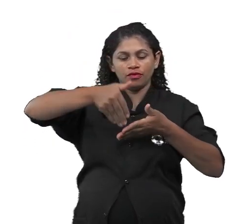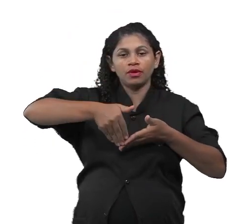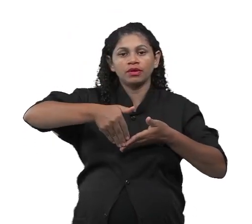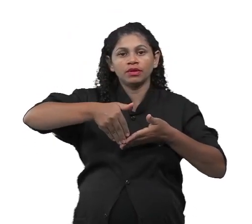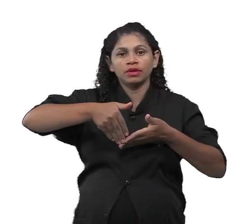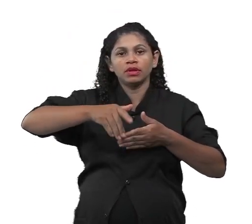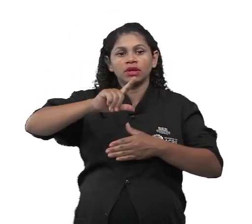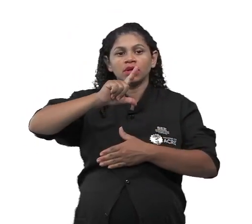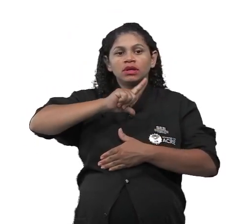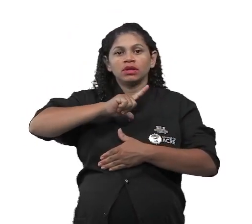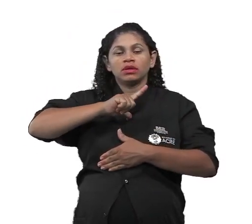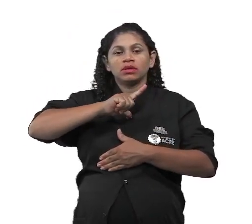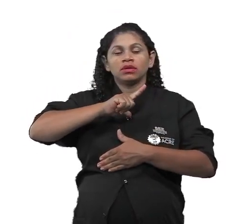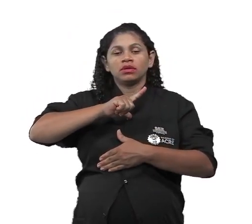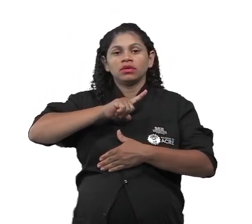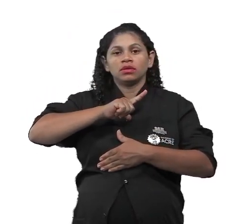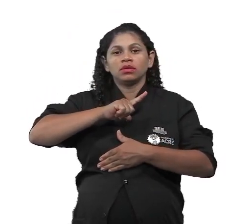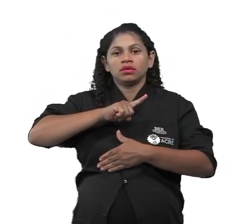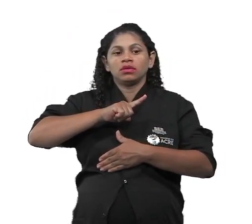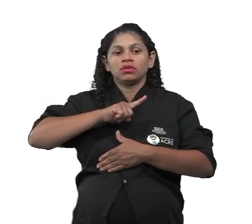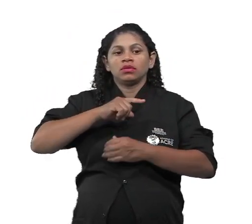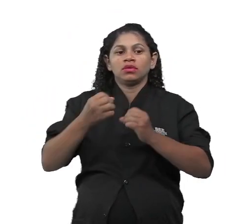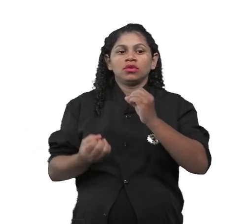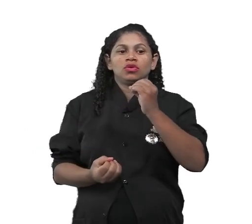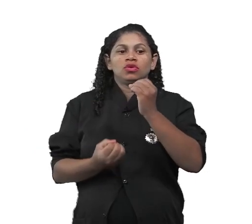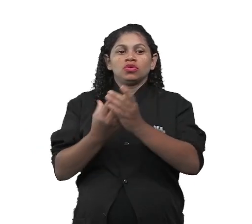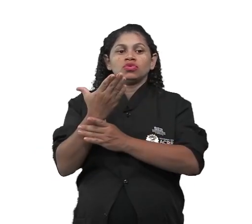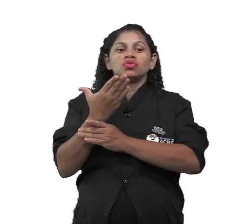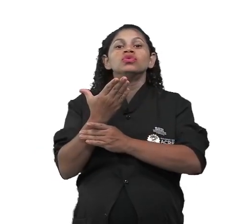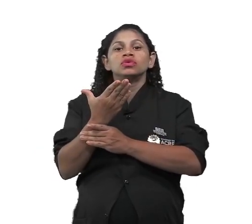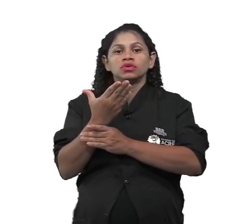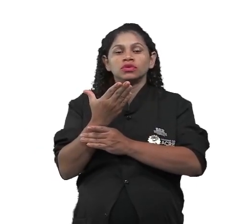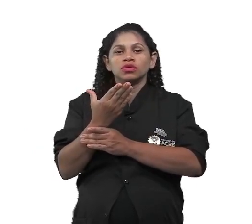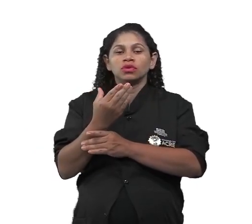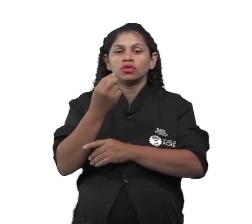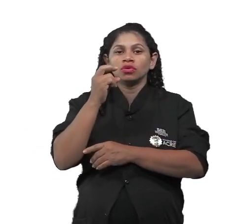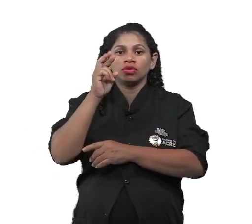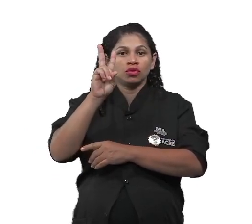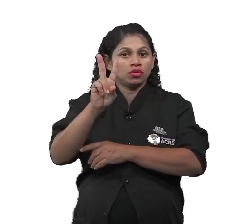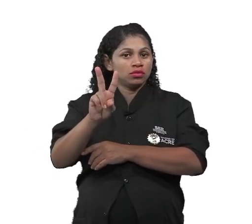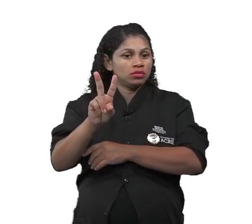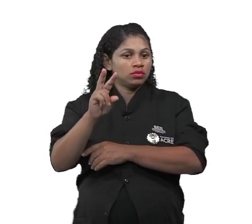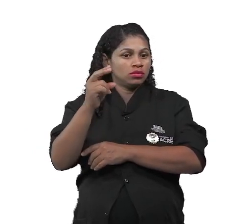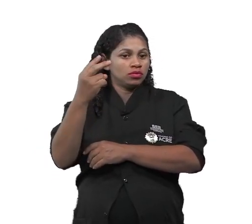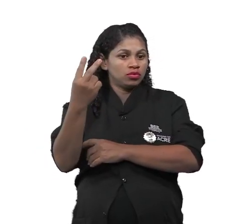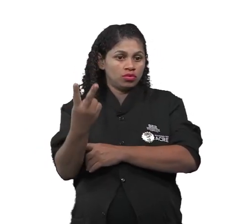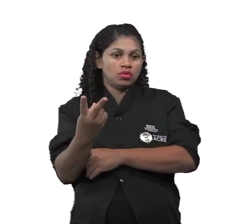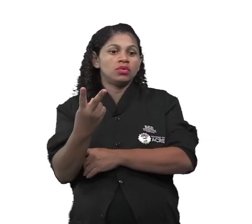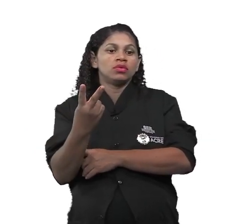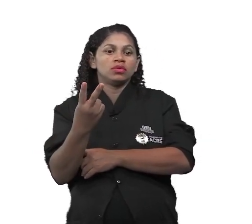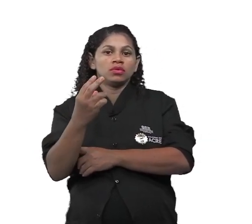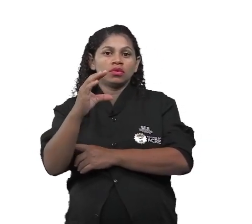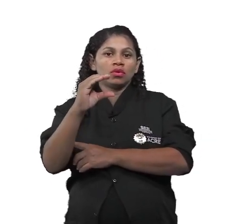construir 2 cones aqui. Esse cone aqui e esse cone de baixo.